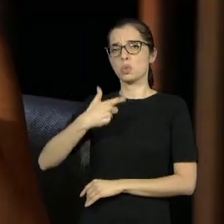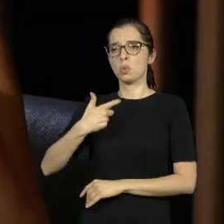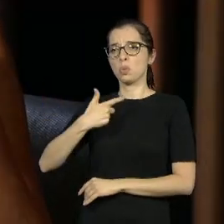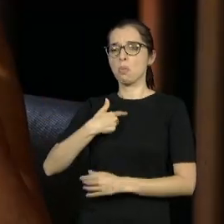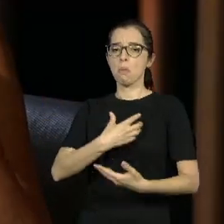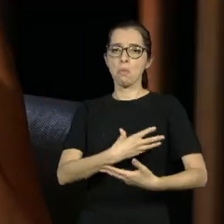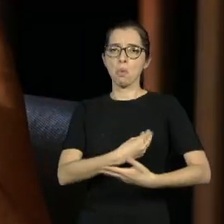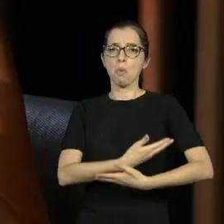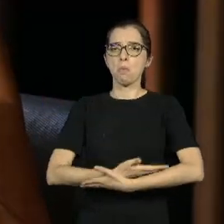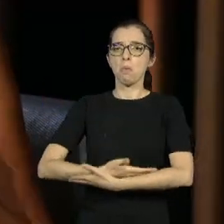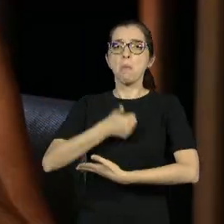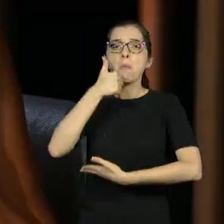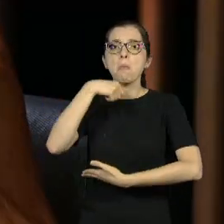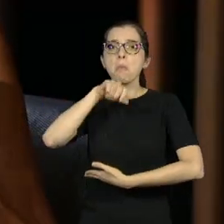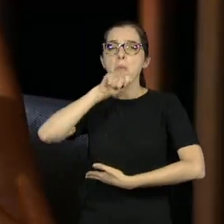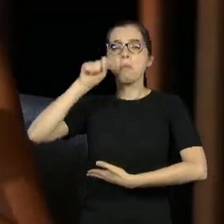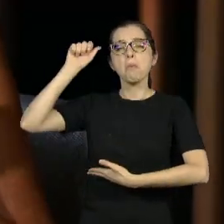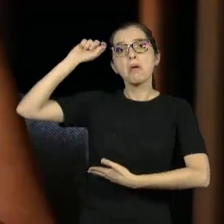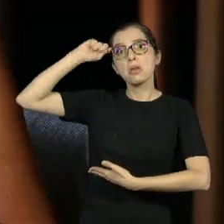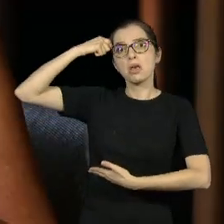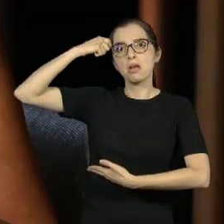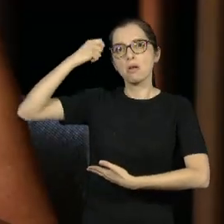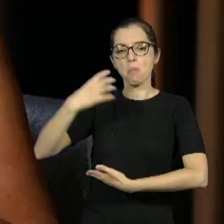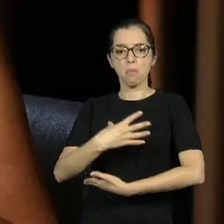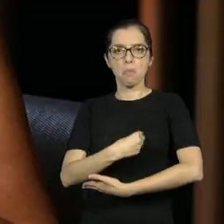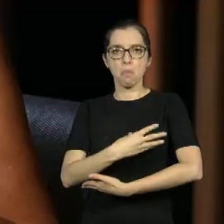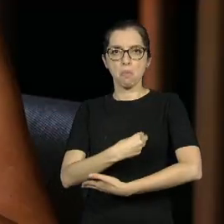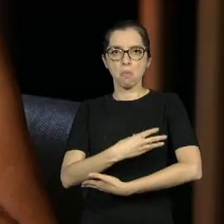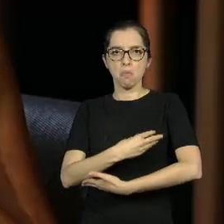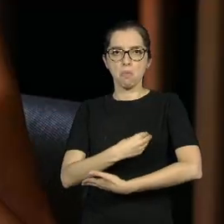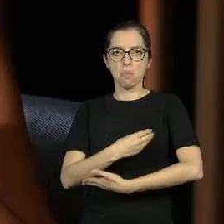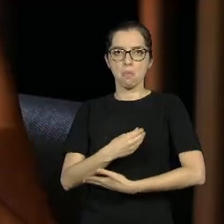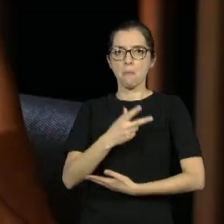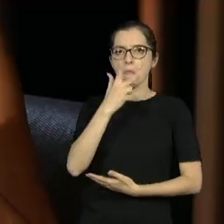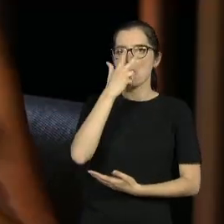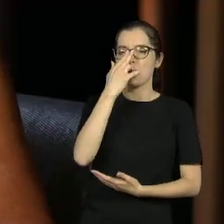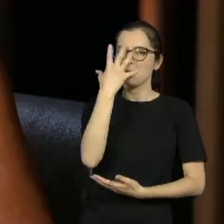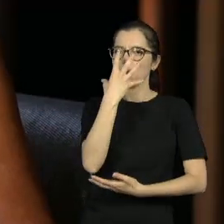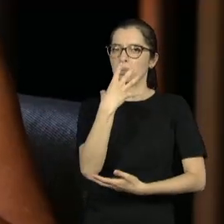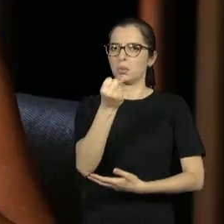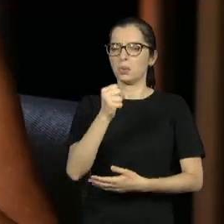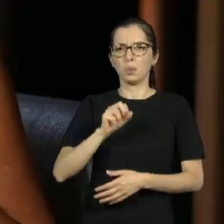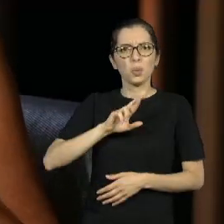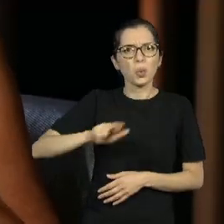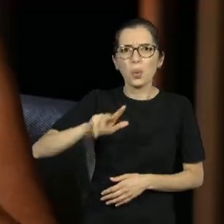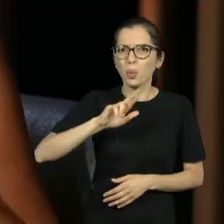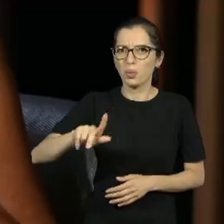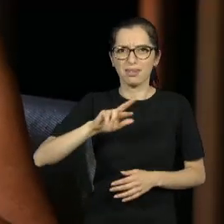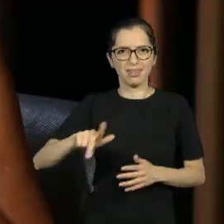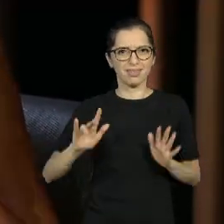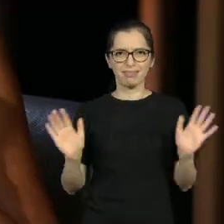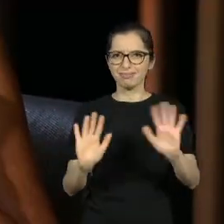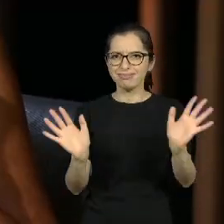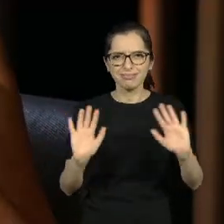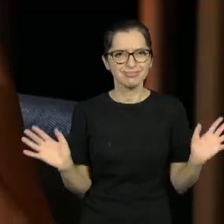meu leite não sei o da mãe escrava dando uma visão romântica da mãe escala e é muito difícil da gente encarar uma vez